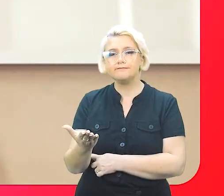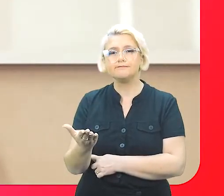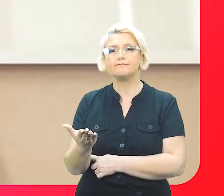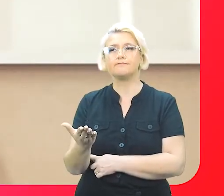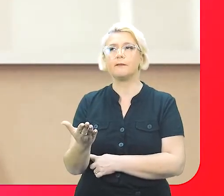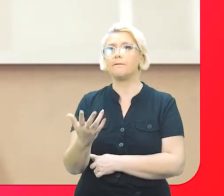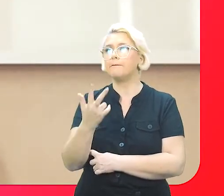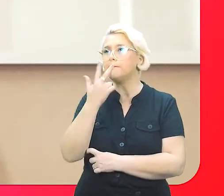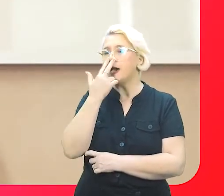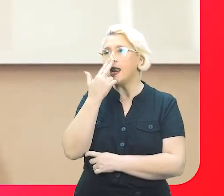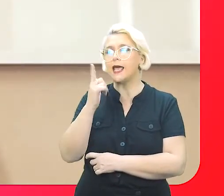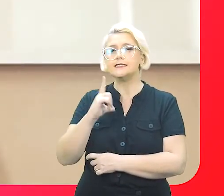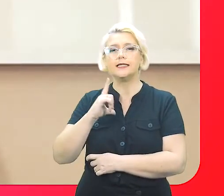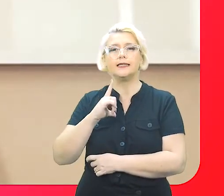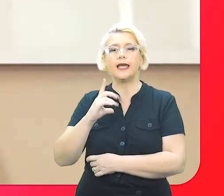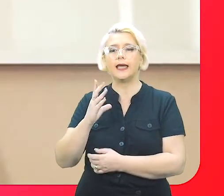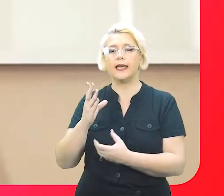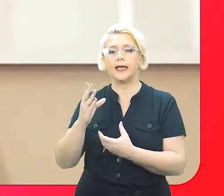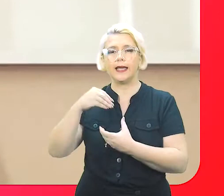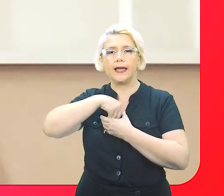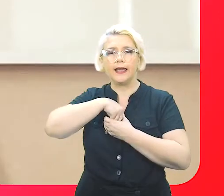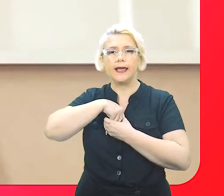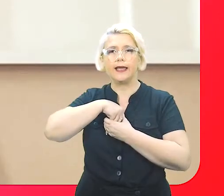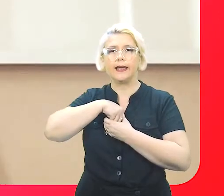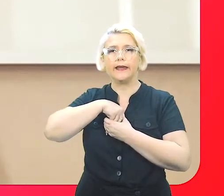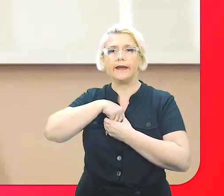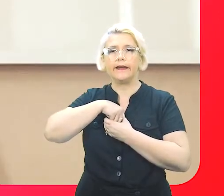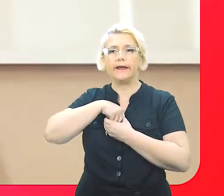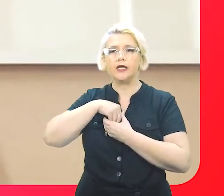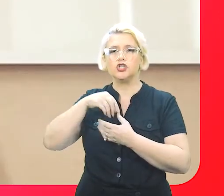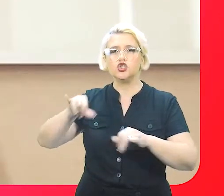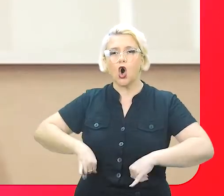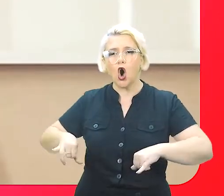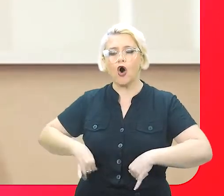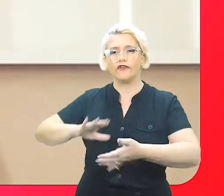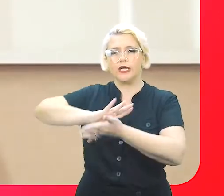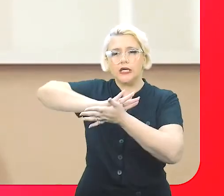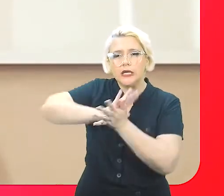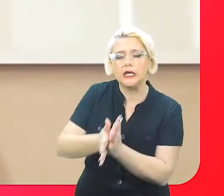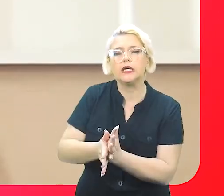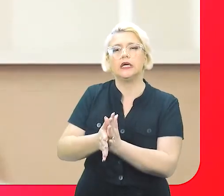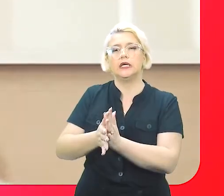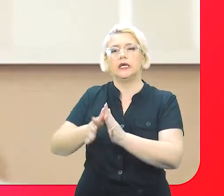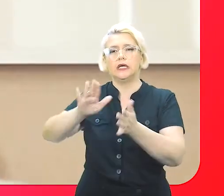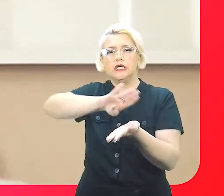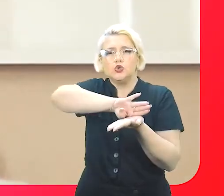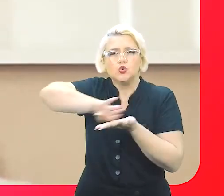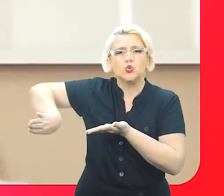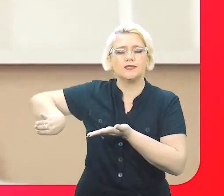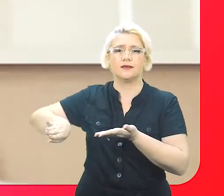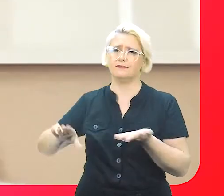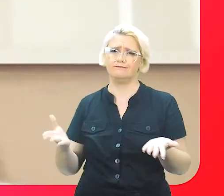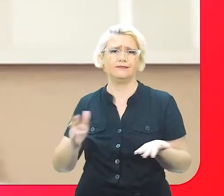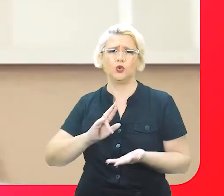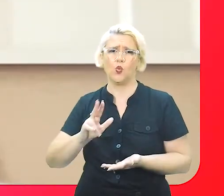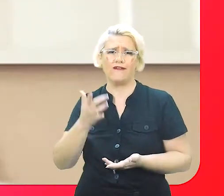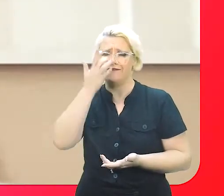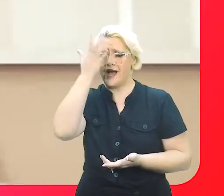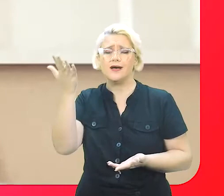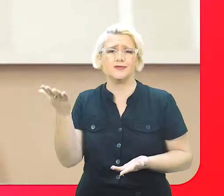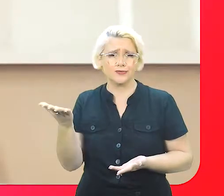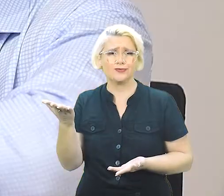que carrega muito preconceito, muita exclusão, né? Isso não é